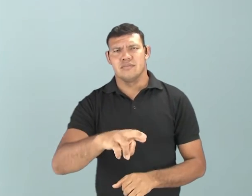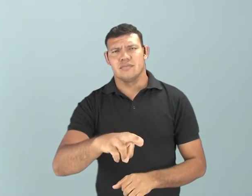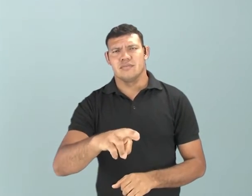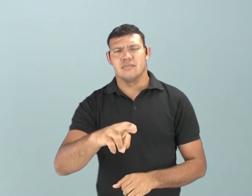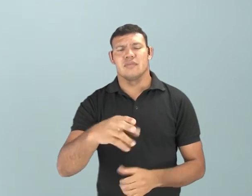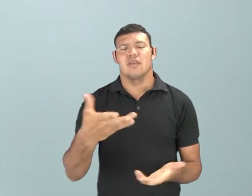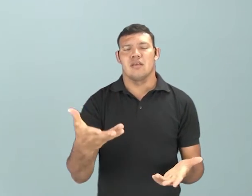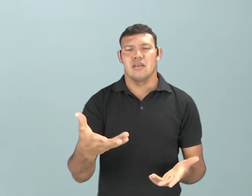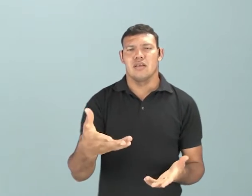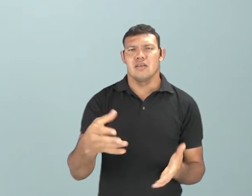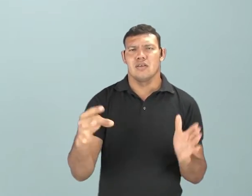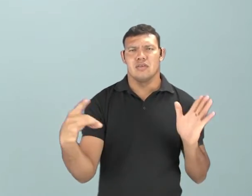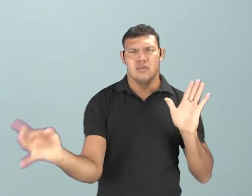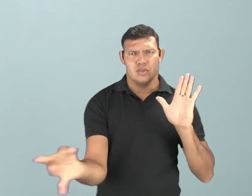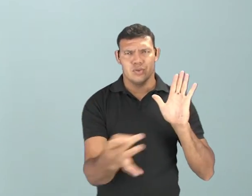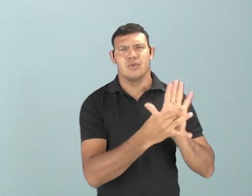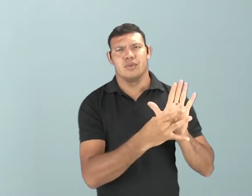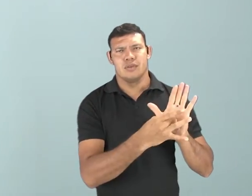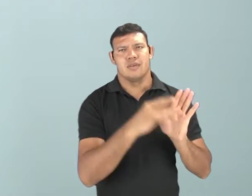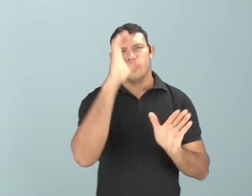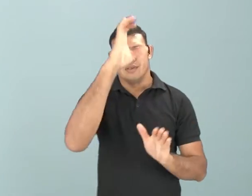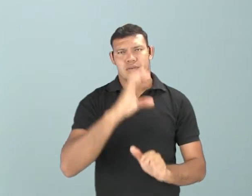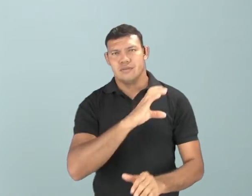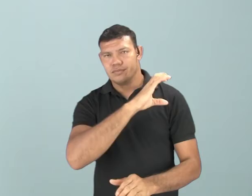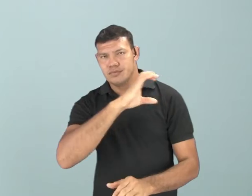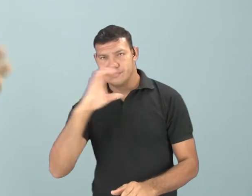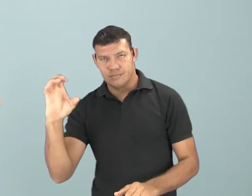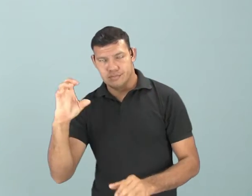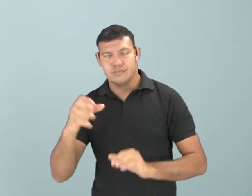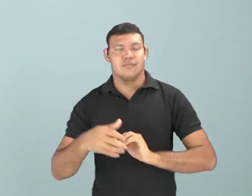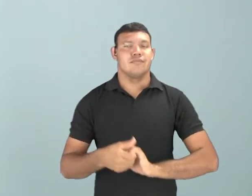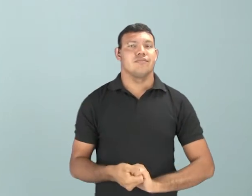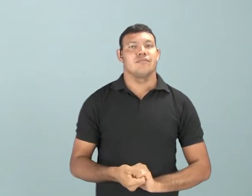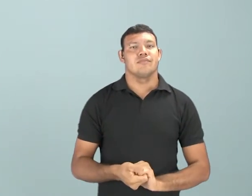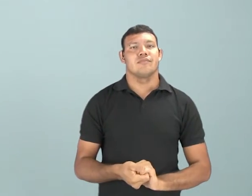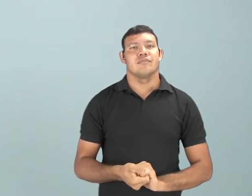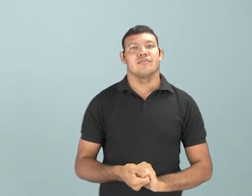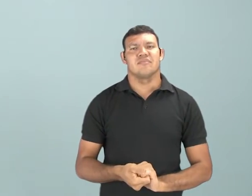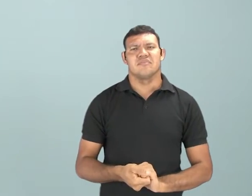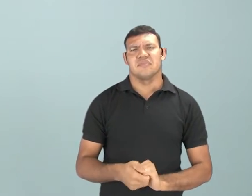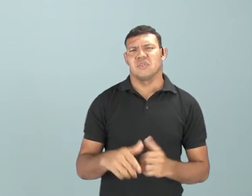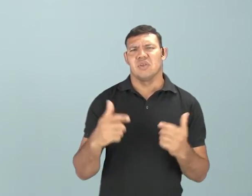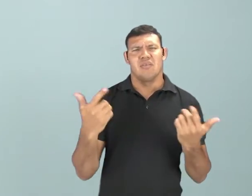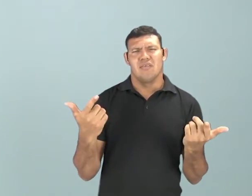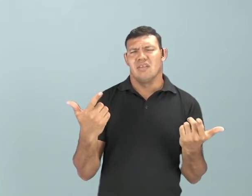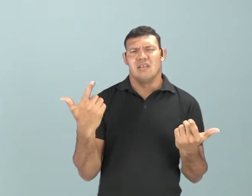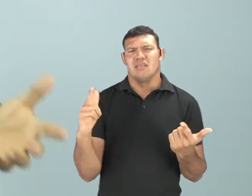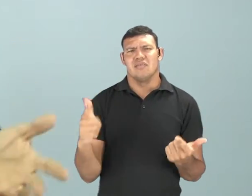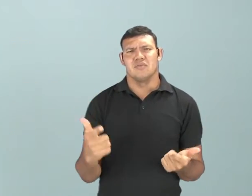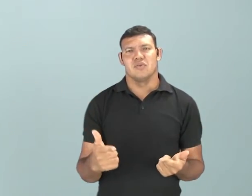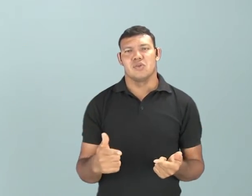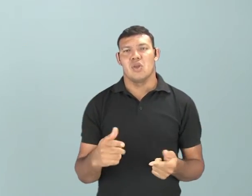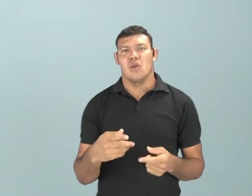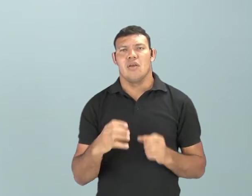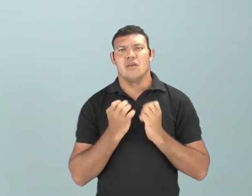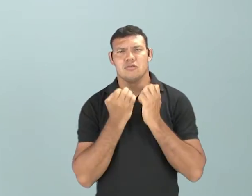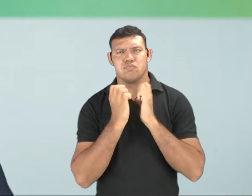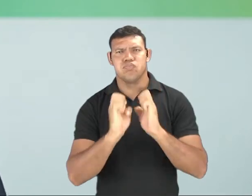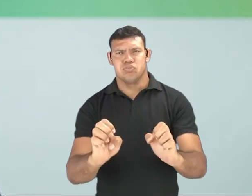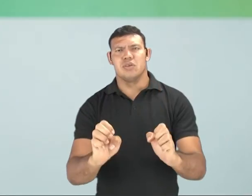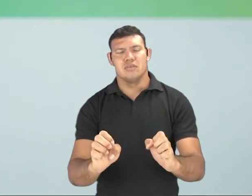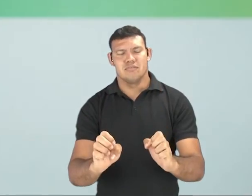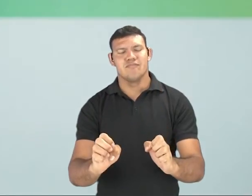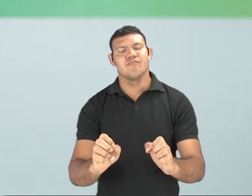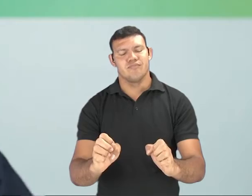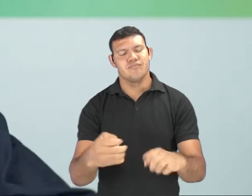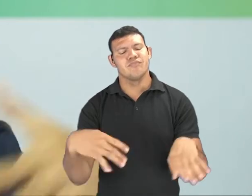então oficial era a religião católica anglicana. Então, não tinha nada a ver com protestante, então isso criou ali uma